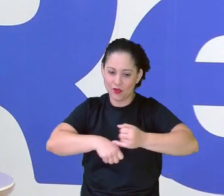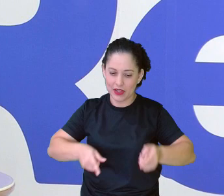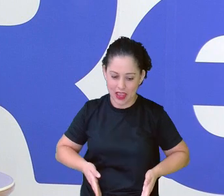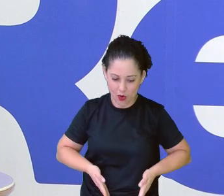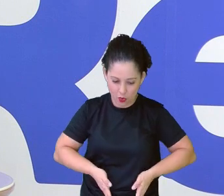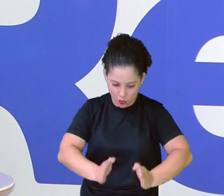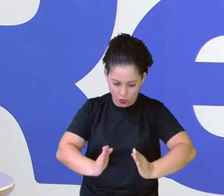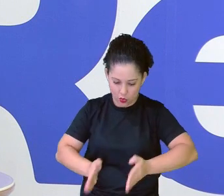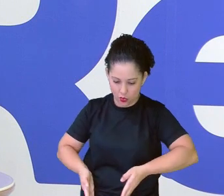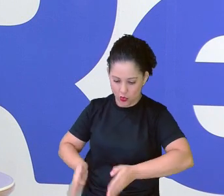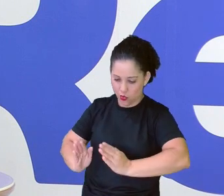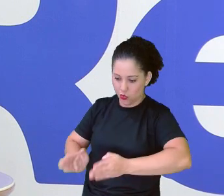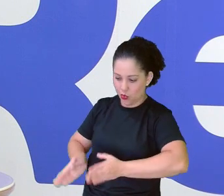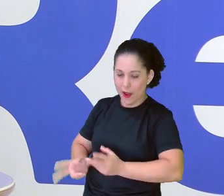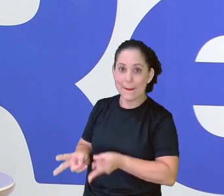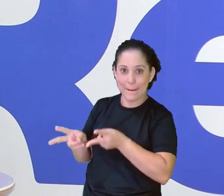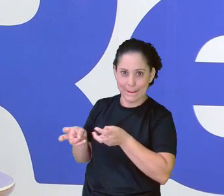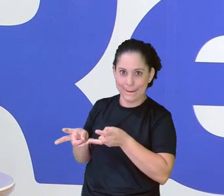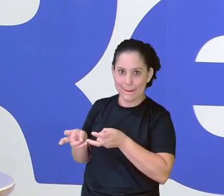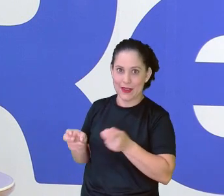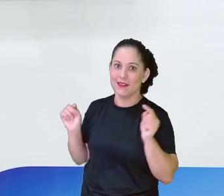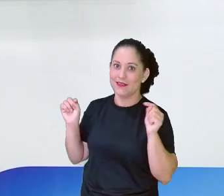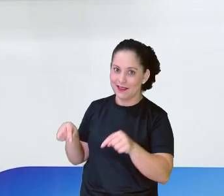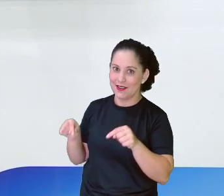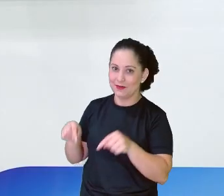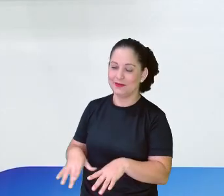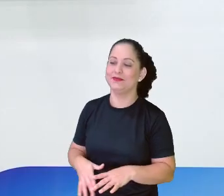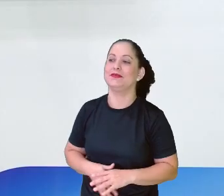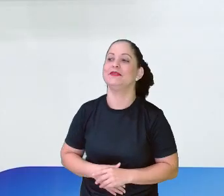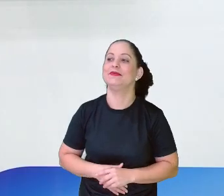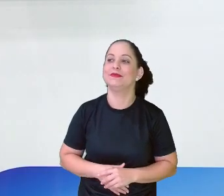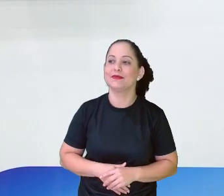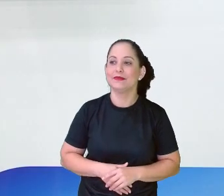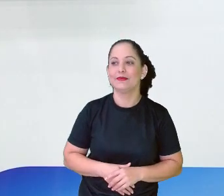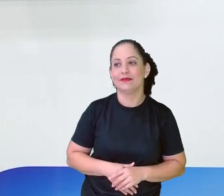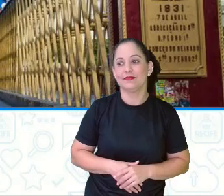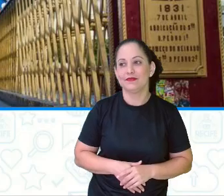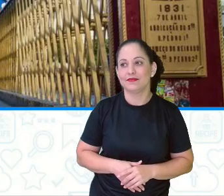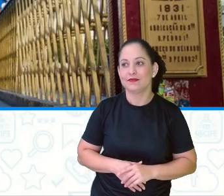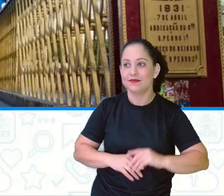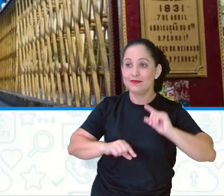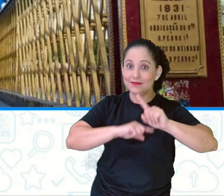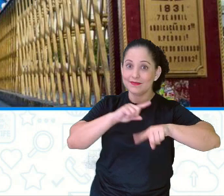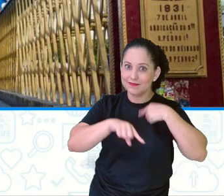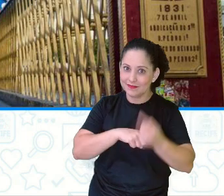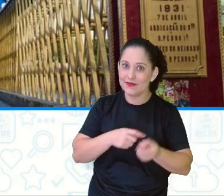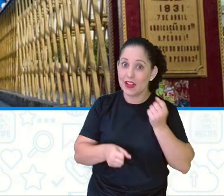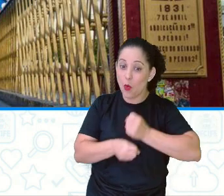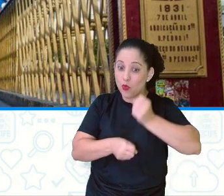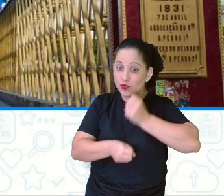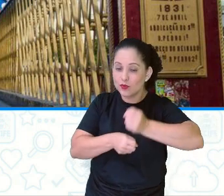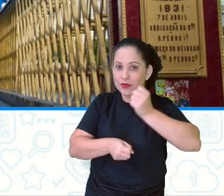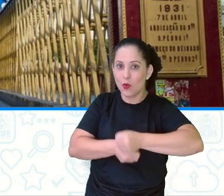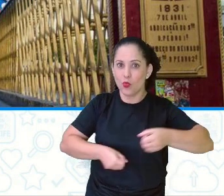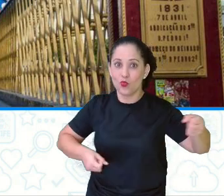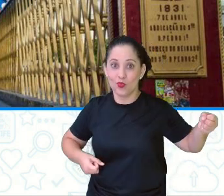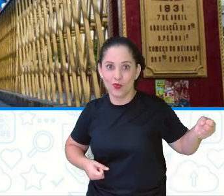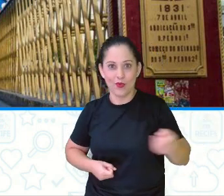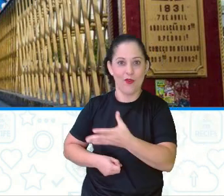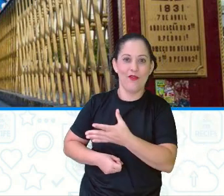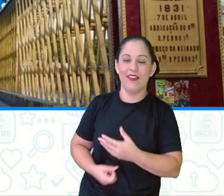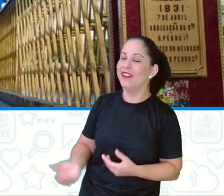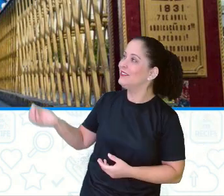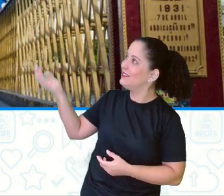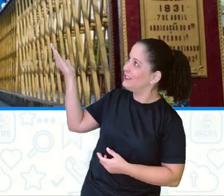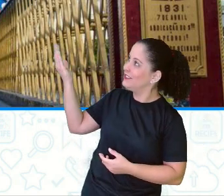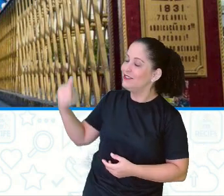a gente ainda consegue mesmo localizar. É verdade, professora Mauricê. E olha só, após a construção e hoje, como a ponte que a gente